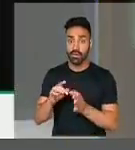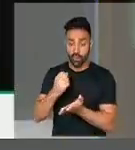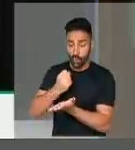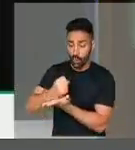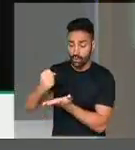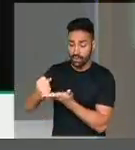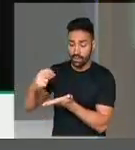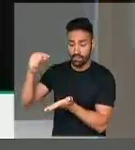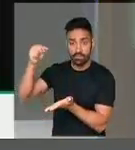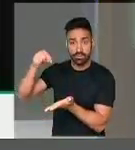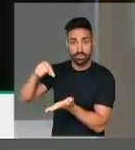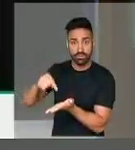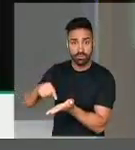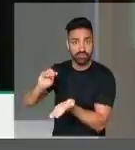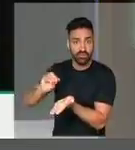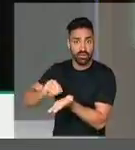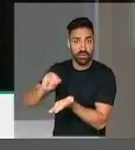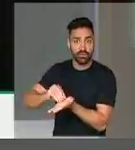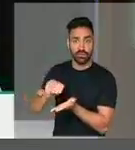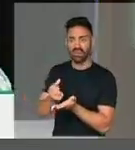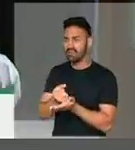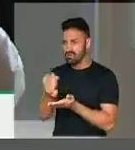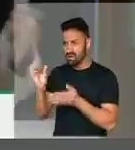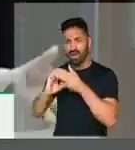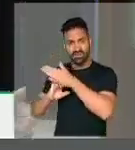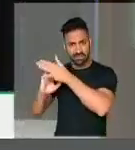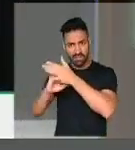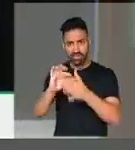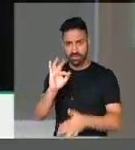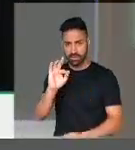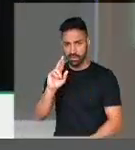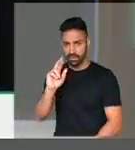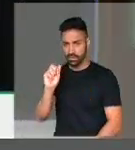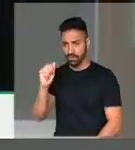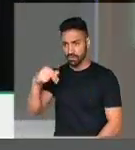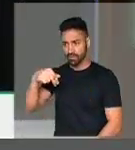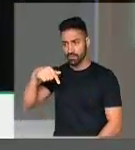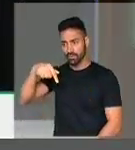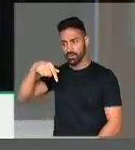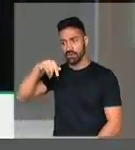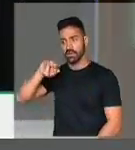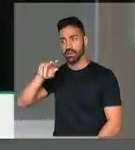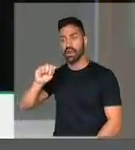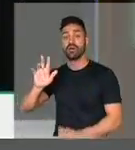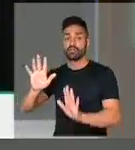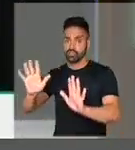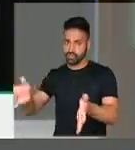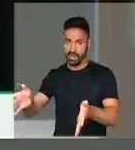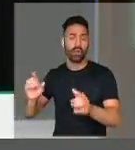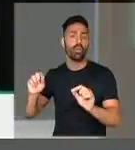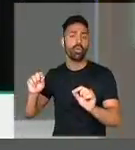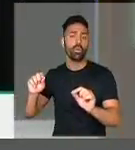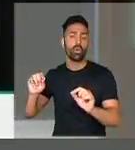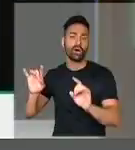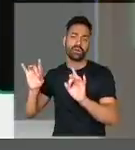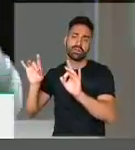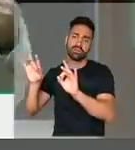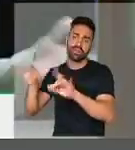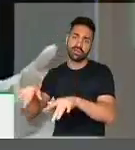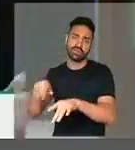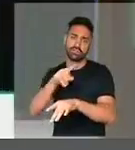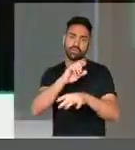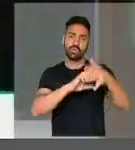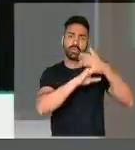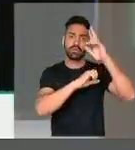contratuais. Muitos franqueados já até desistiram das franqueadoras